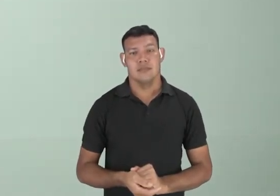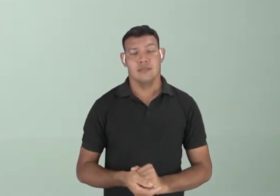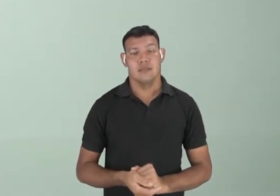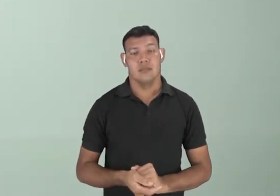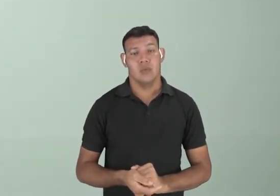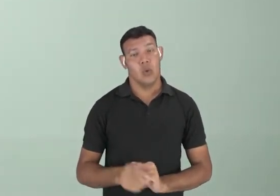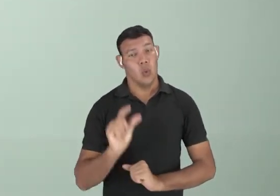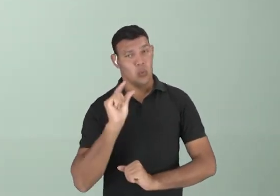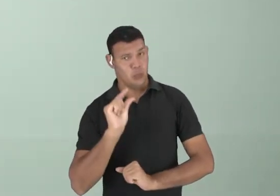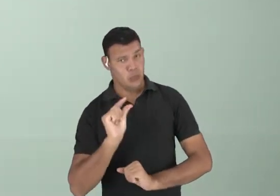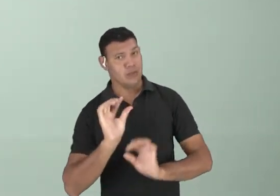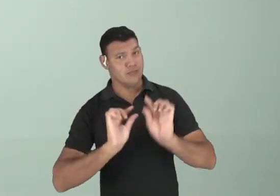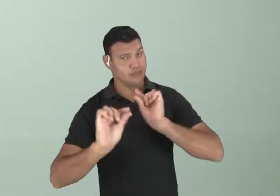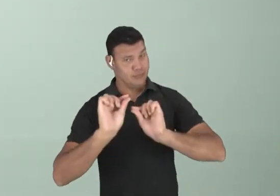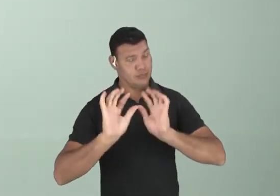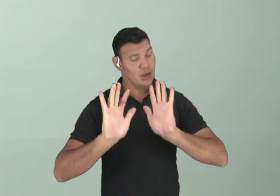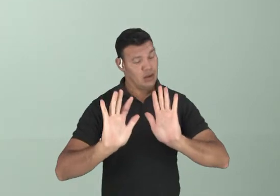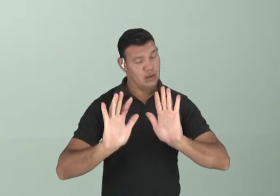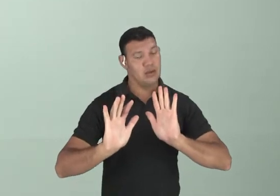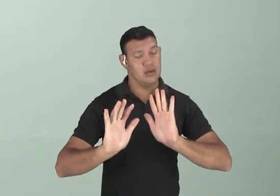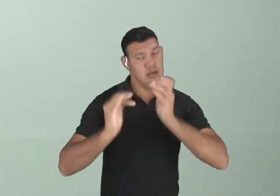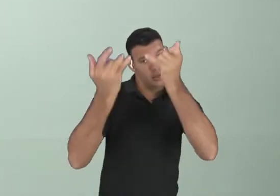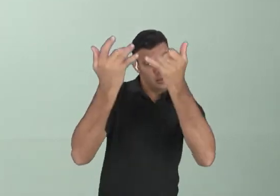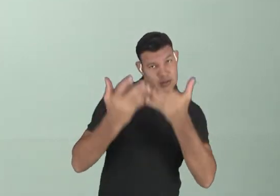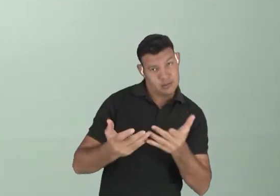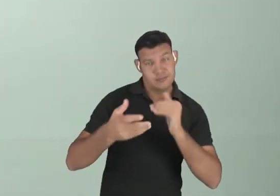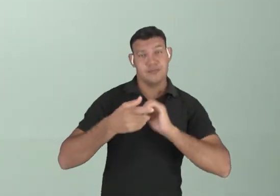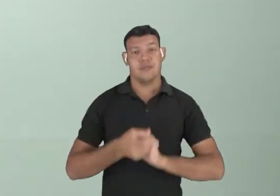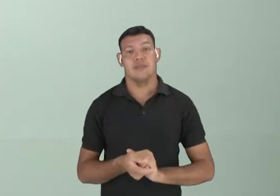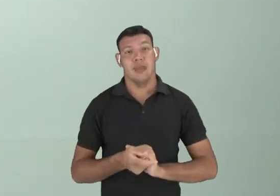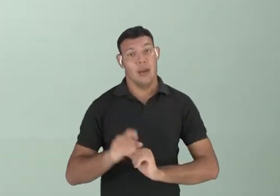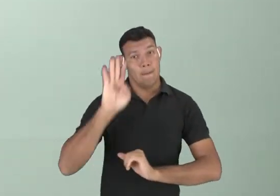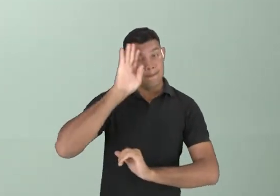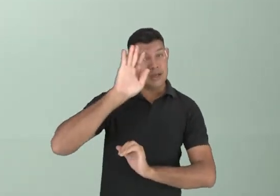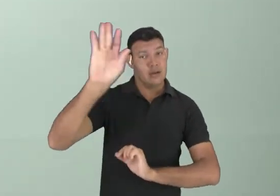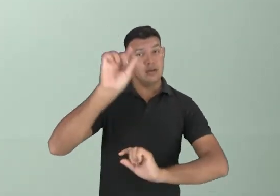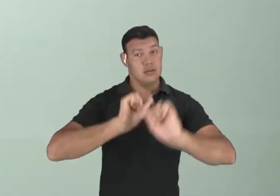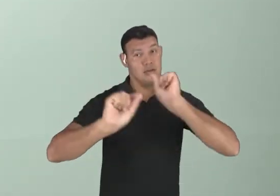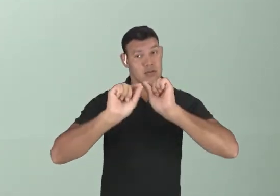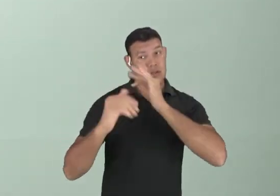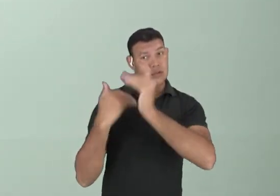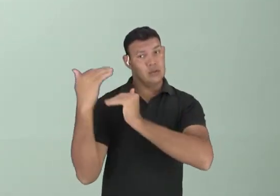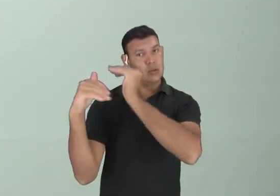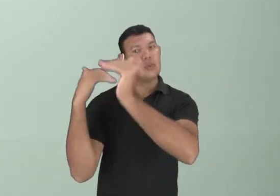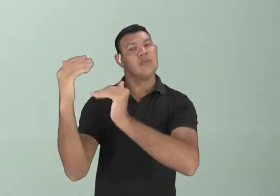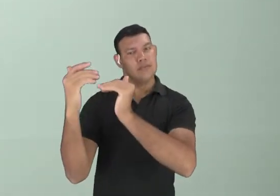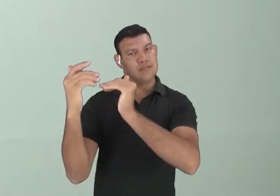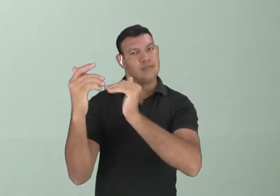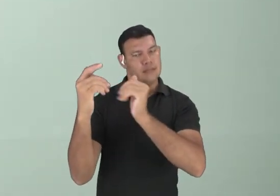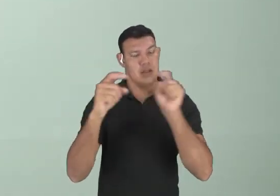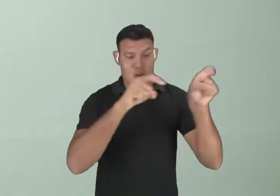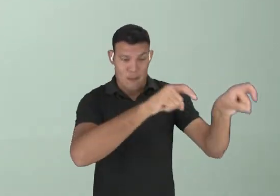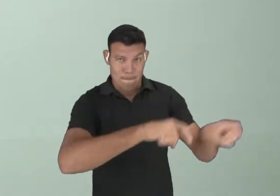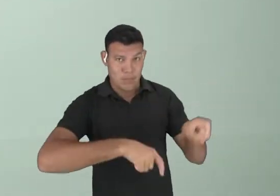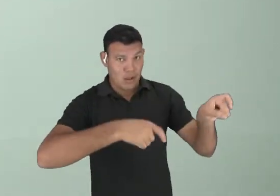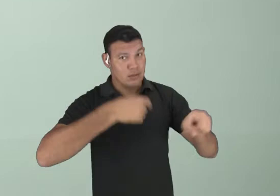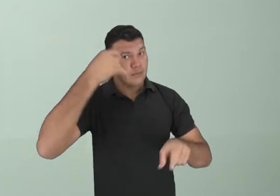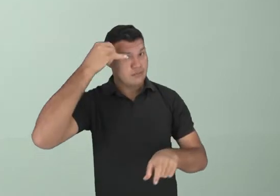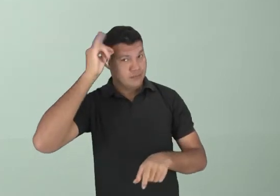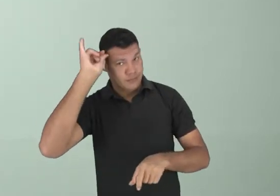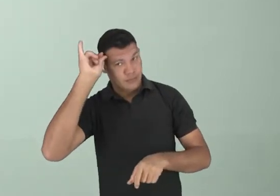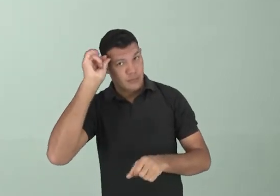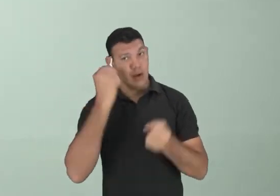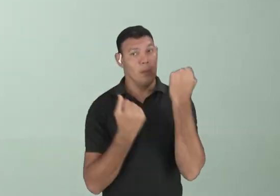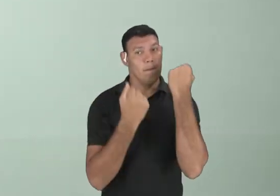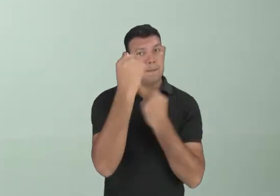parte que tem a ver com isso que nós vimos aqui, principalmente para desenvolver o setor agropecuário e